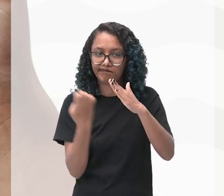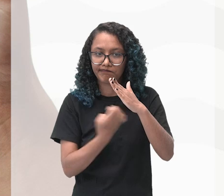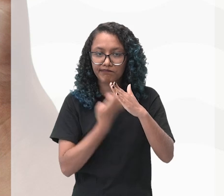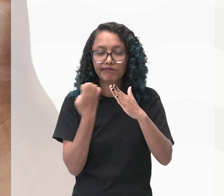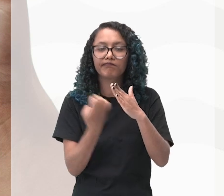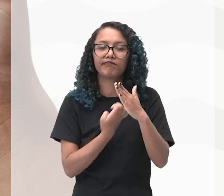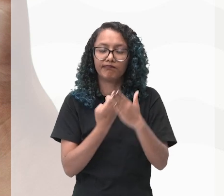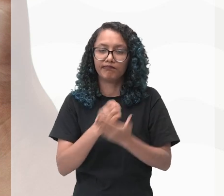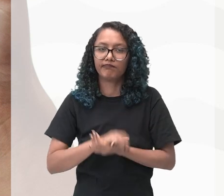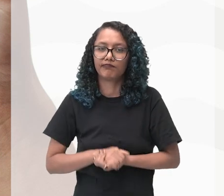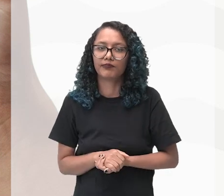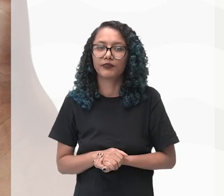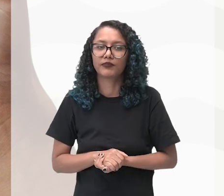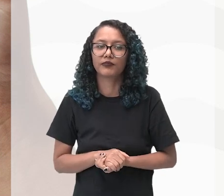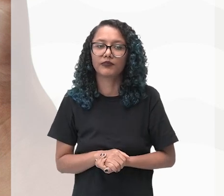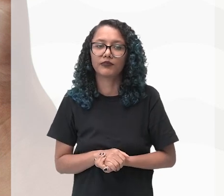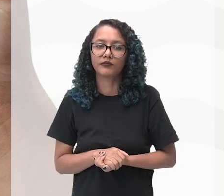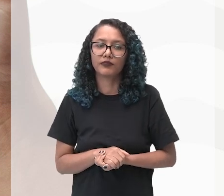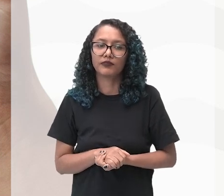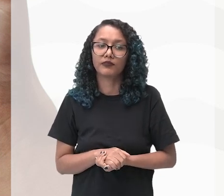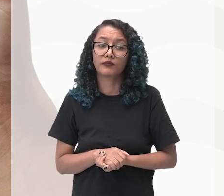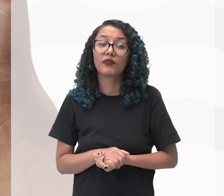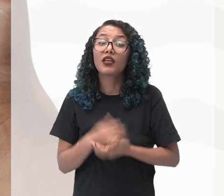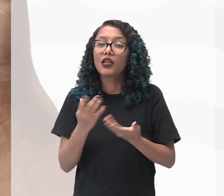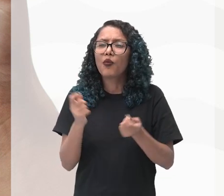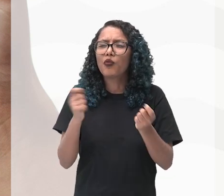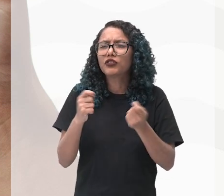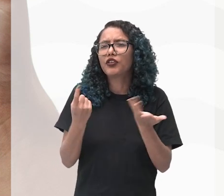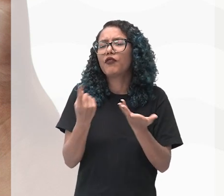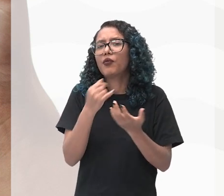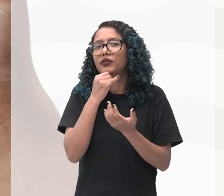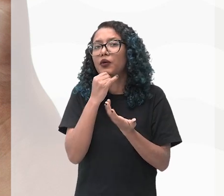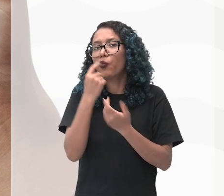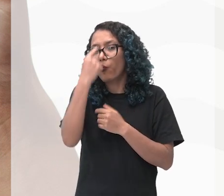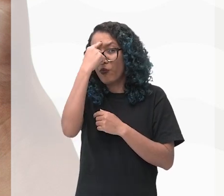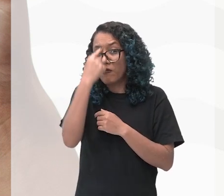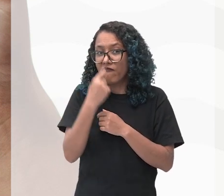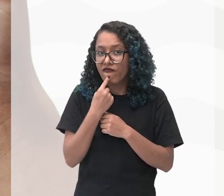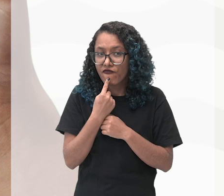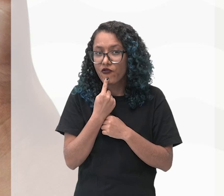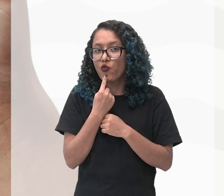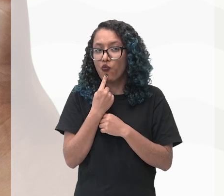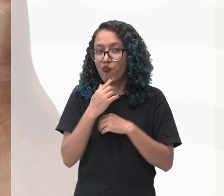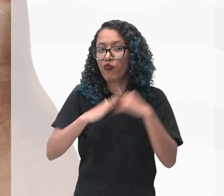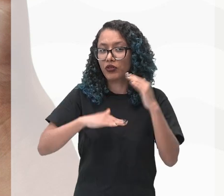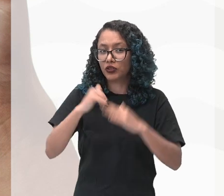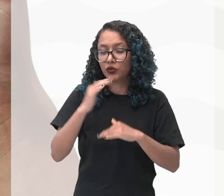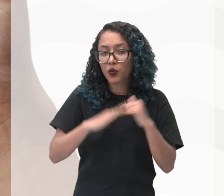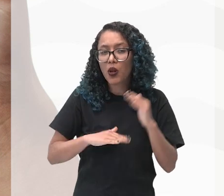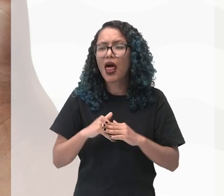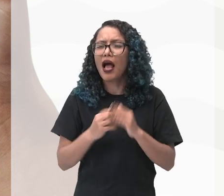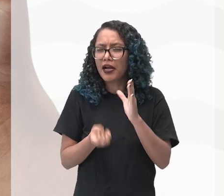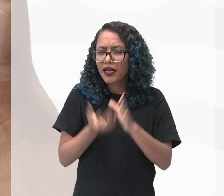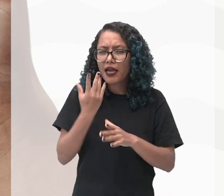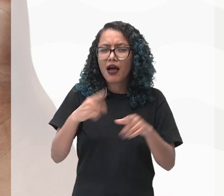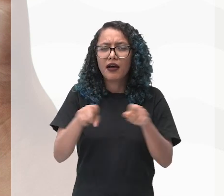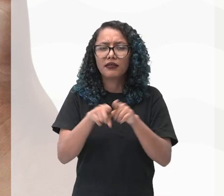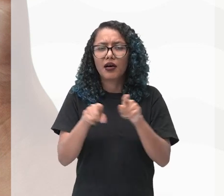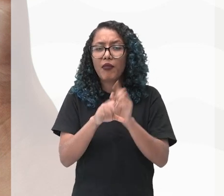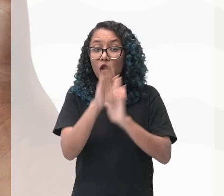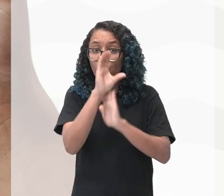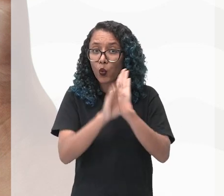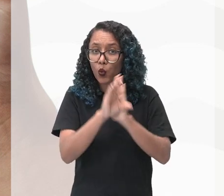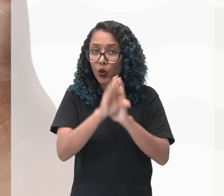empresas. Essas redes sociais, elas permitem a criação de perfis profissionais, compartilhamento